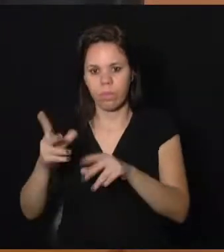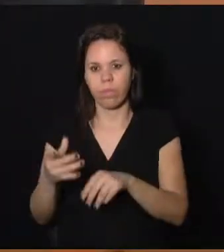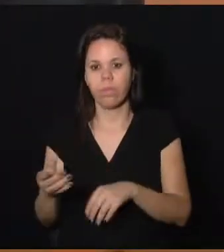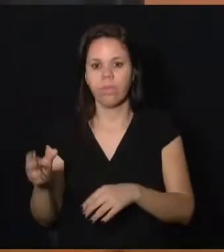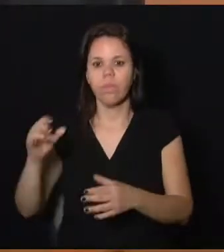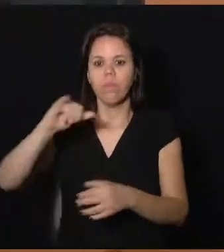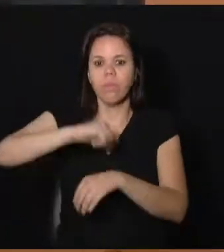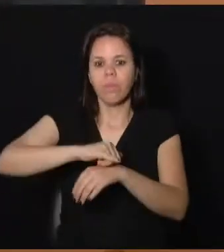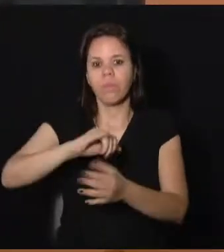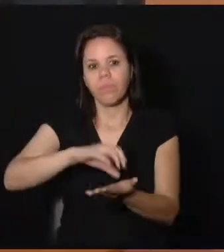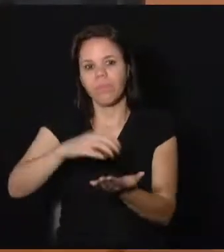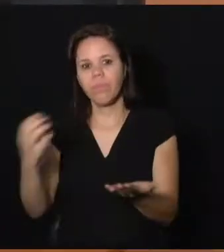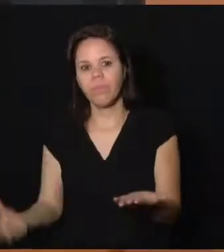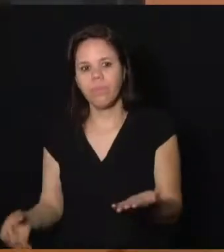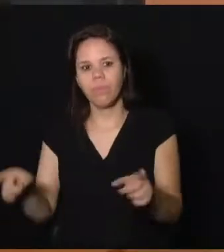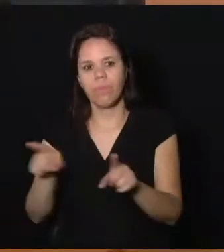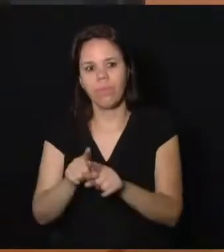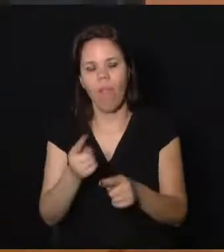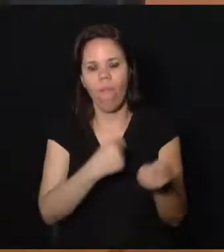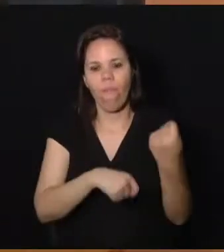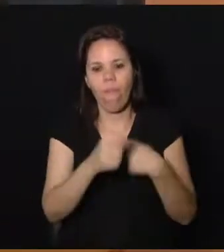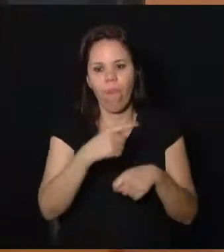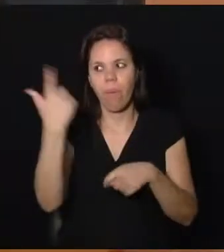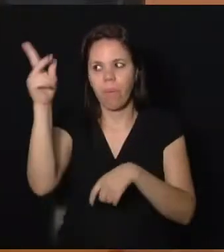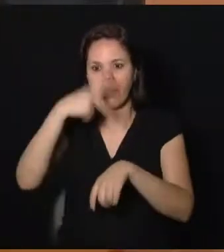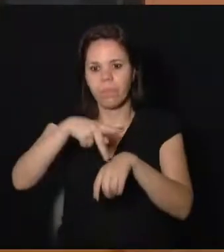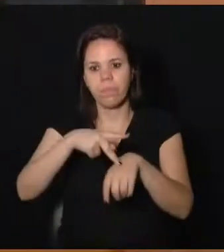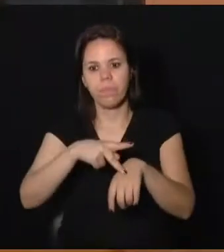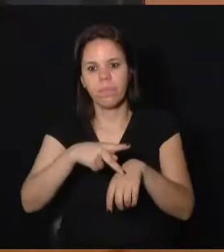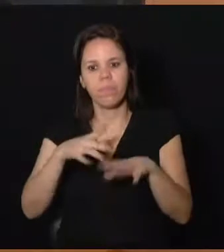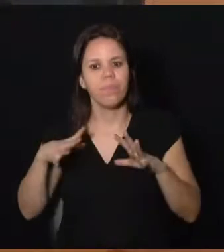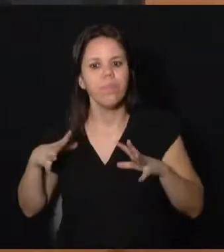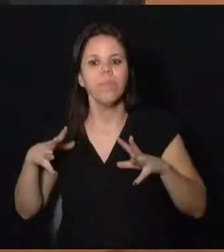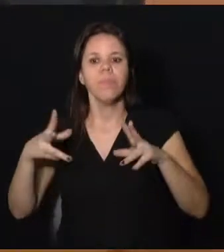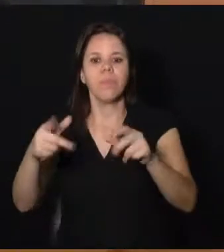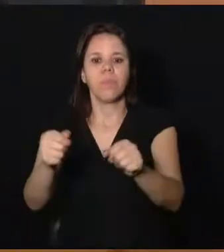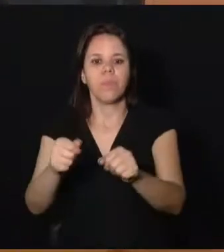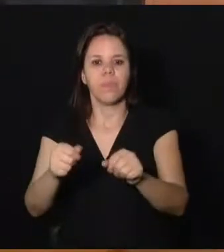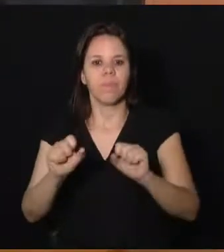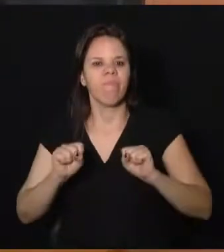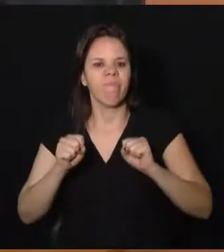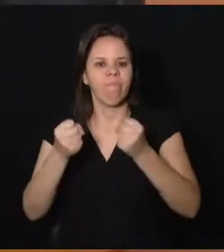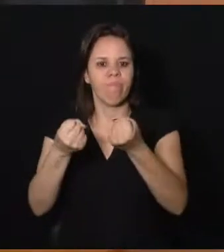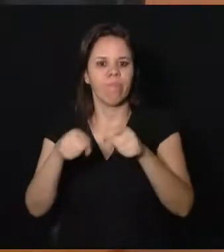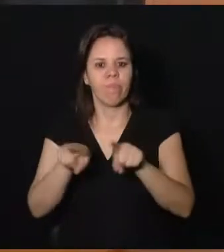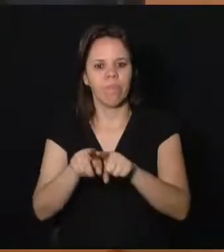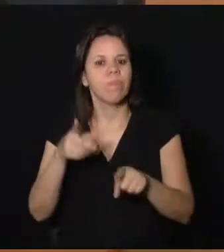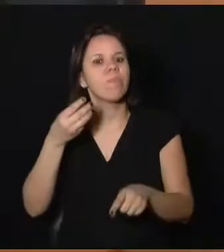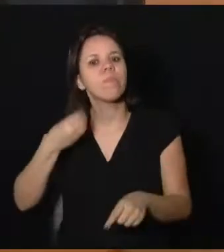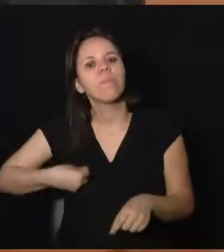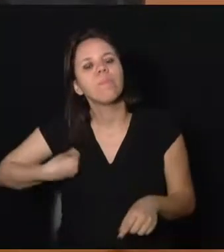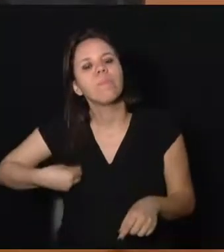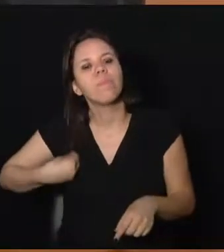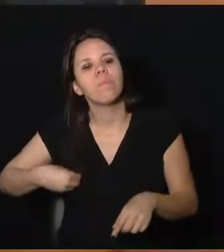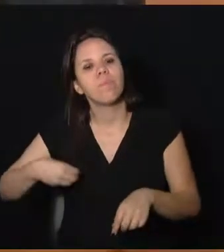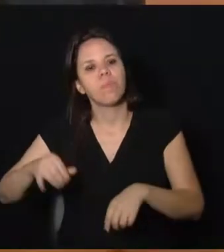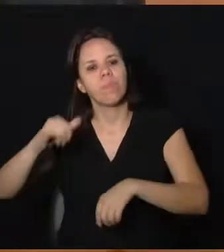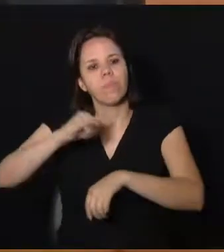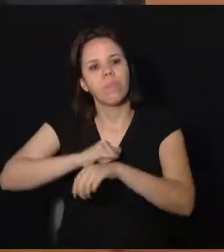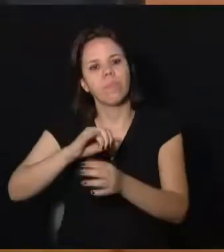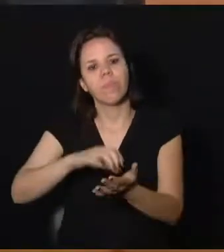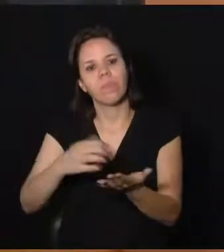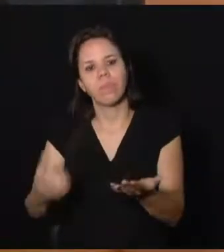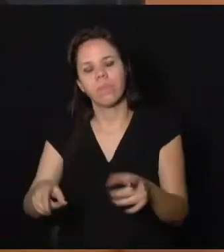passa mercadorias que vão para o país inteiro. Então, fortalece até a própria presença do aeroporto aqui na